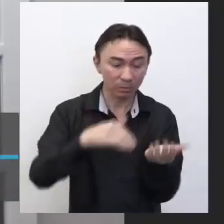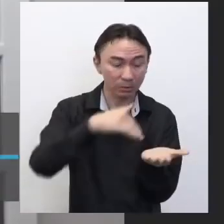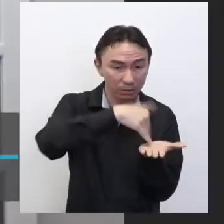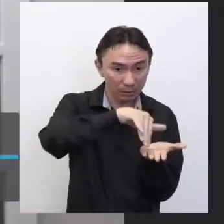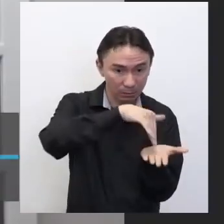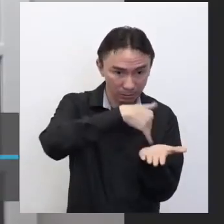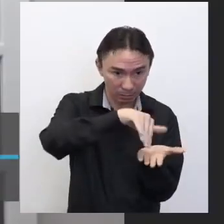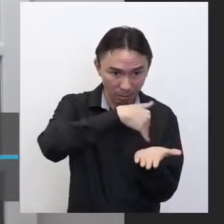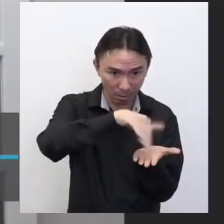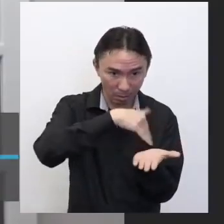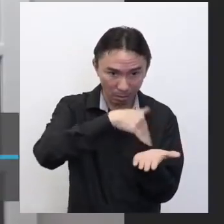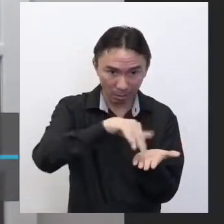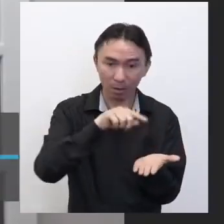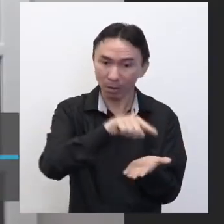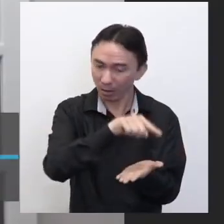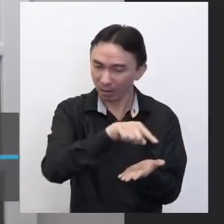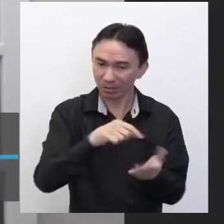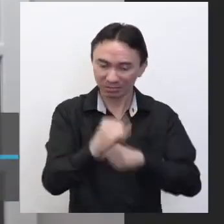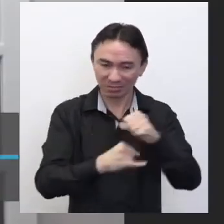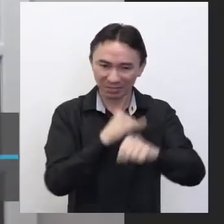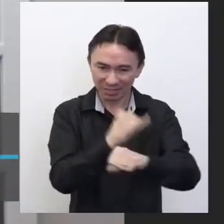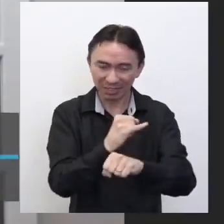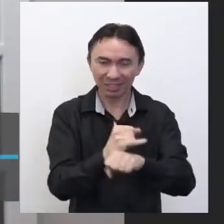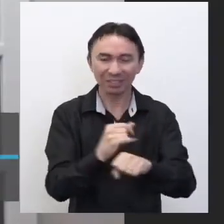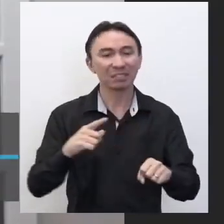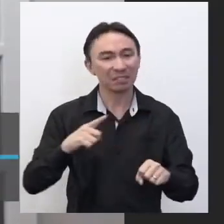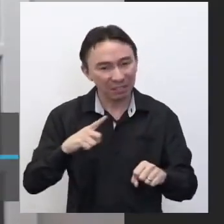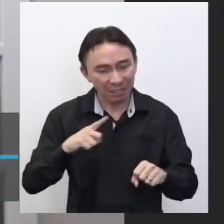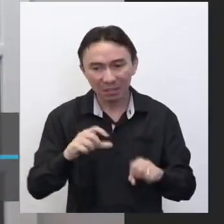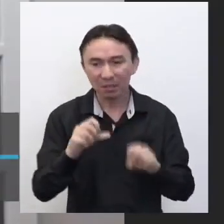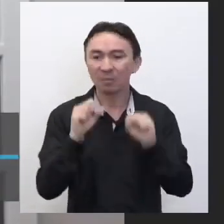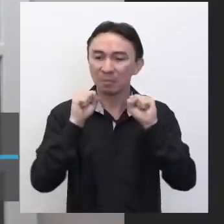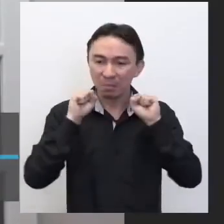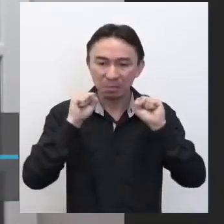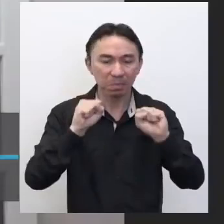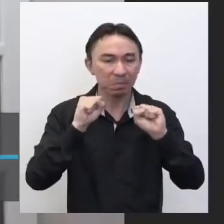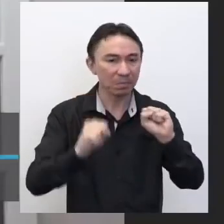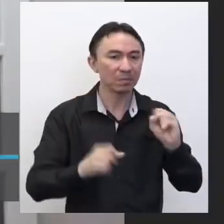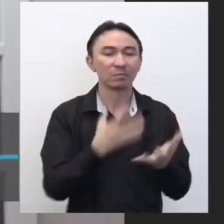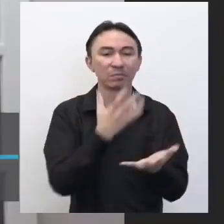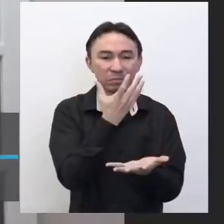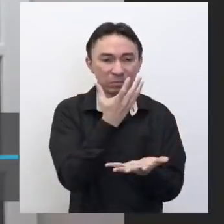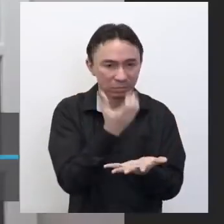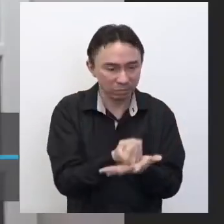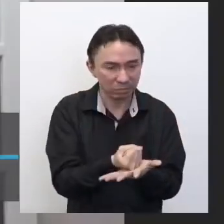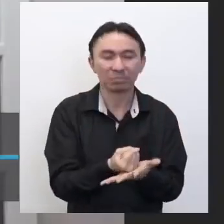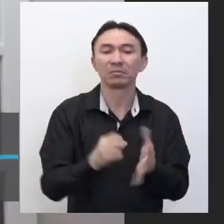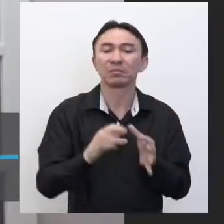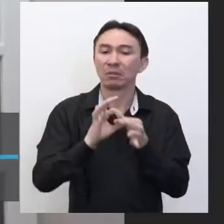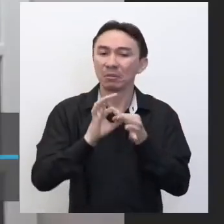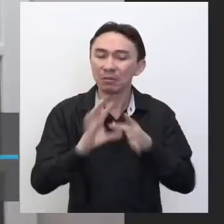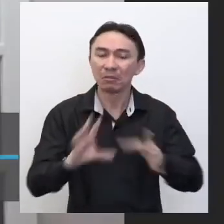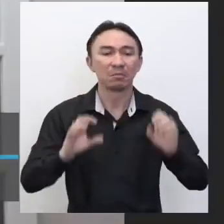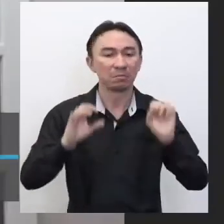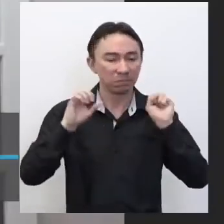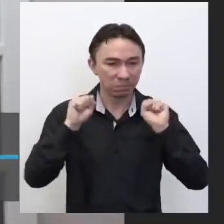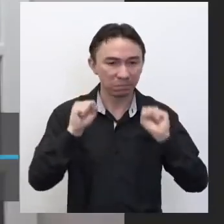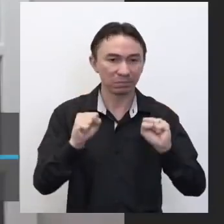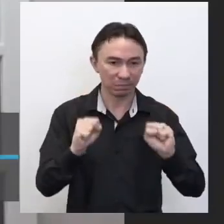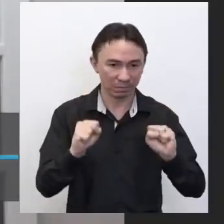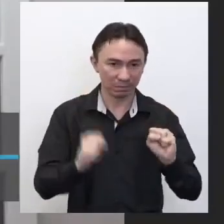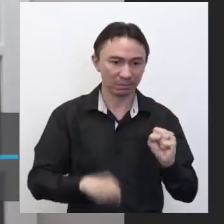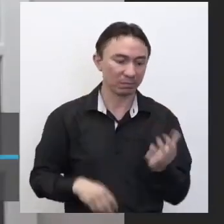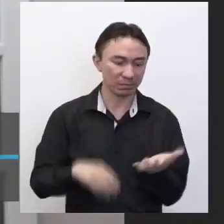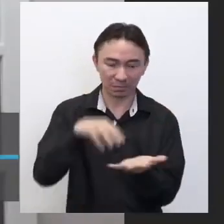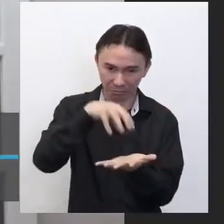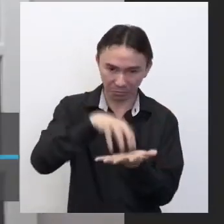Nesse drive você tem acesso aos materiais. Se não me falha a memória, eles postam com um dia de antecedência, né, o material das nossas aulas aí no Centro